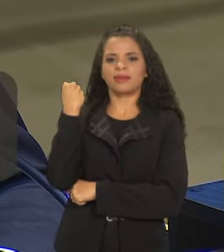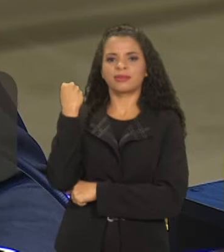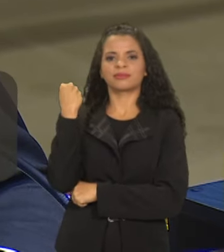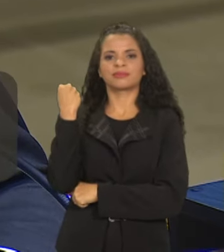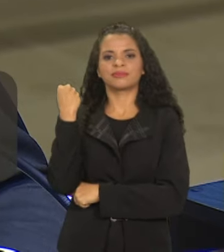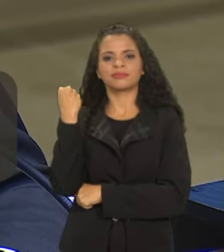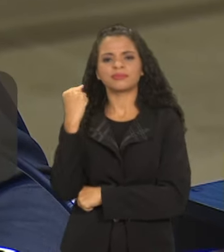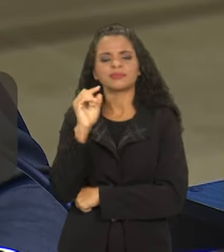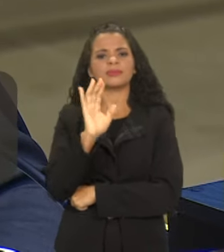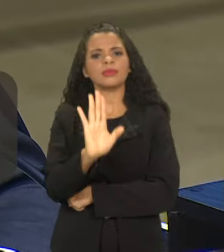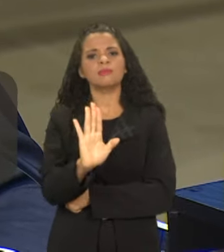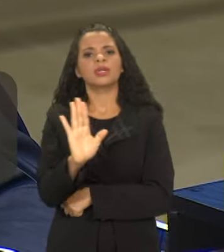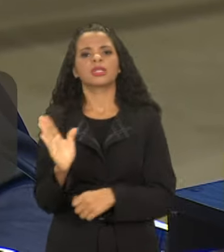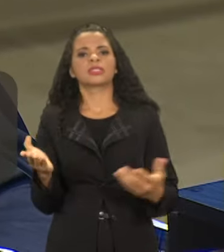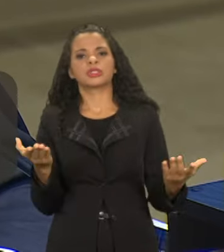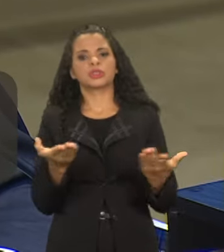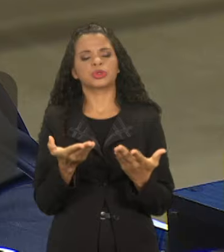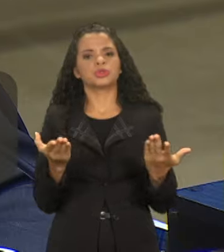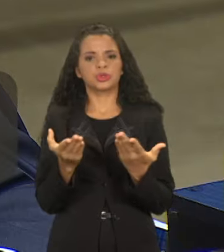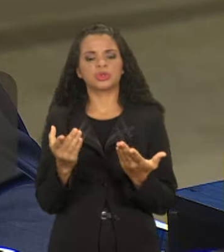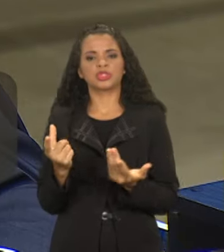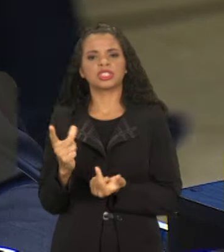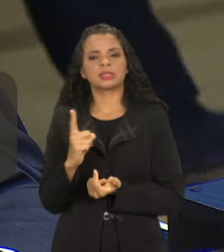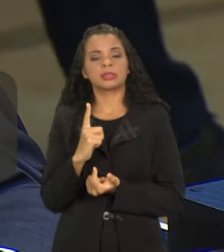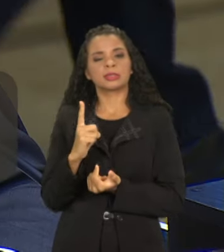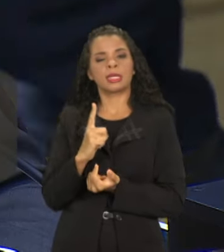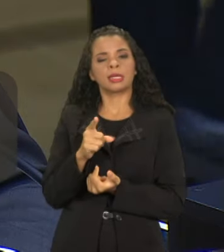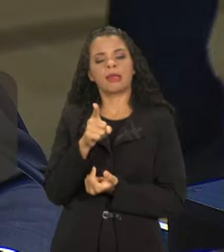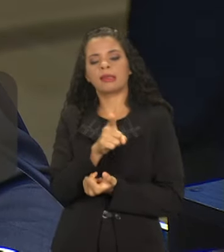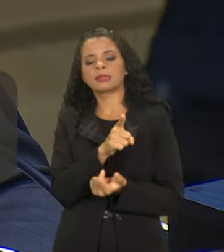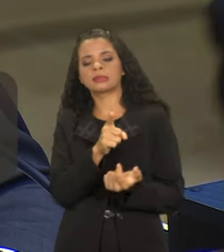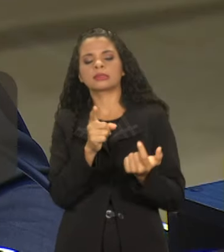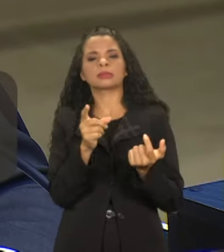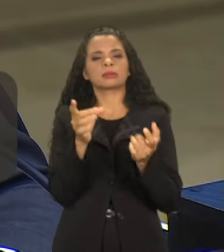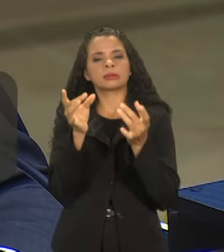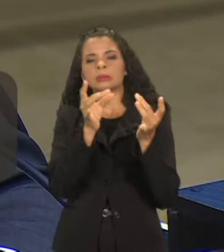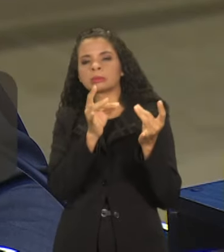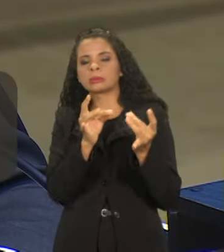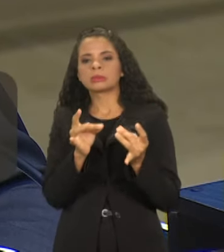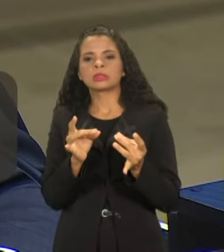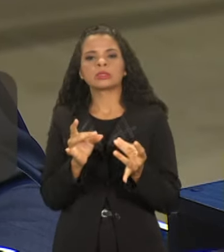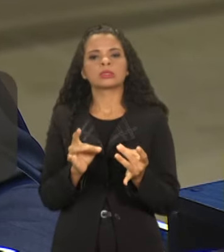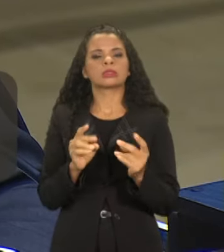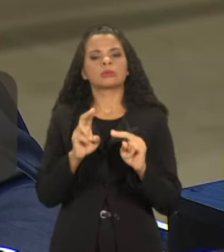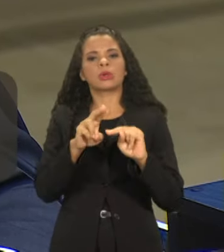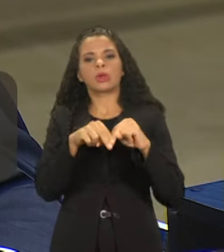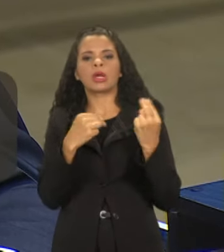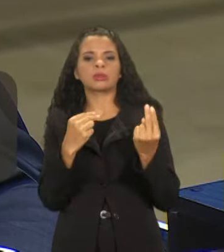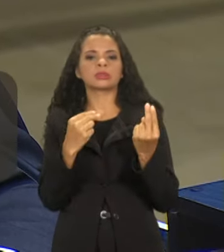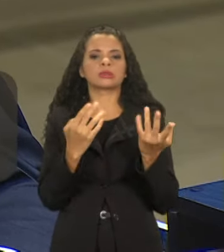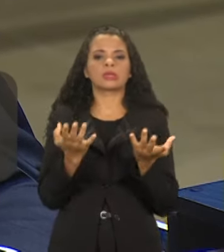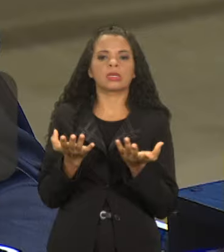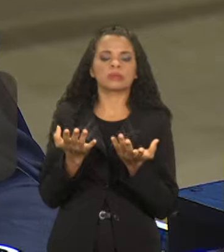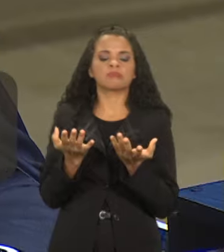hoje ganham esses contornos a partir de uma vulgarização ideológica